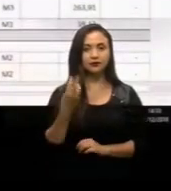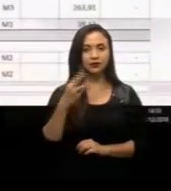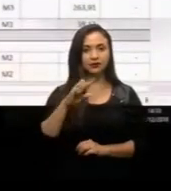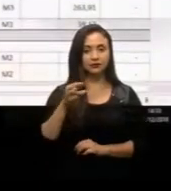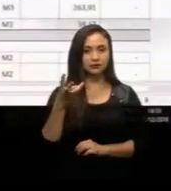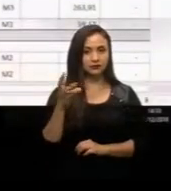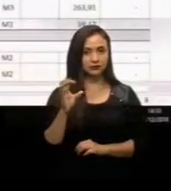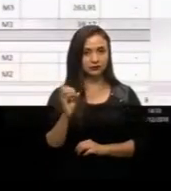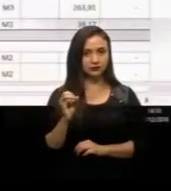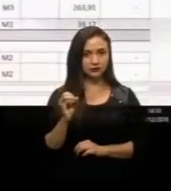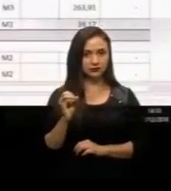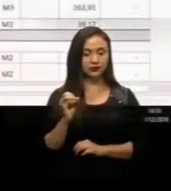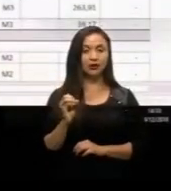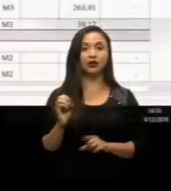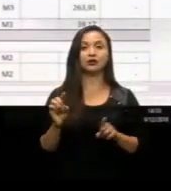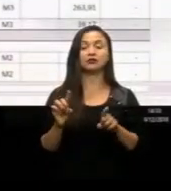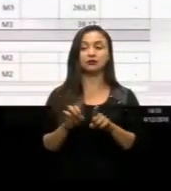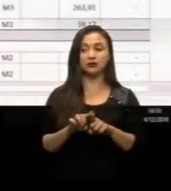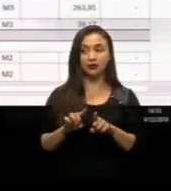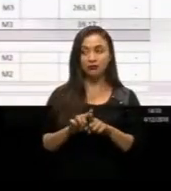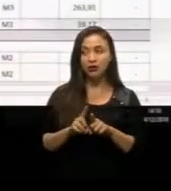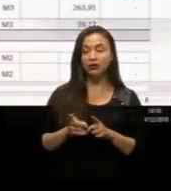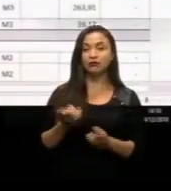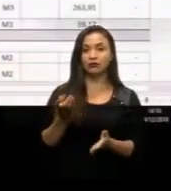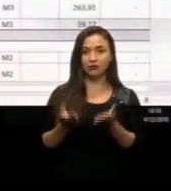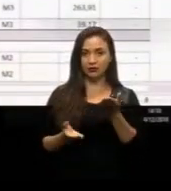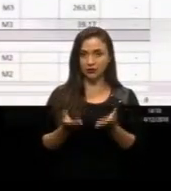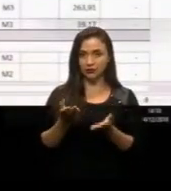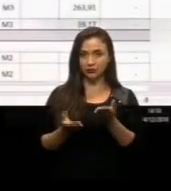R$3,30. Também é por quilo.